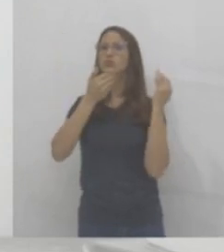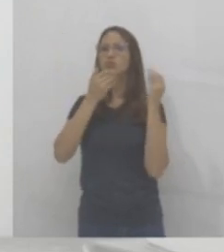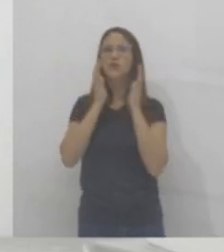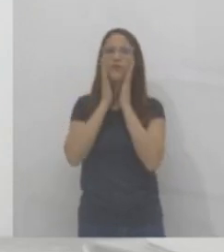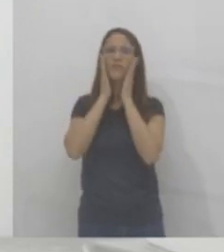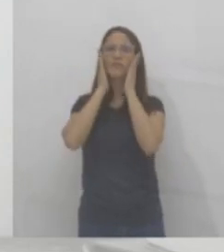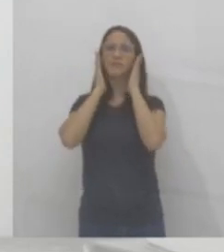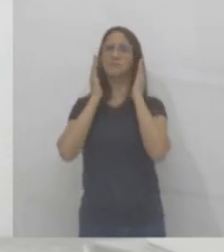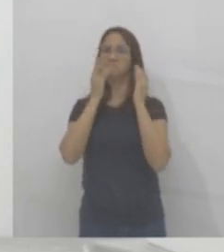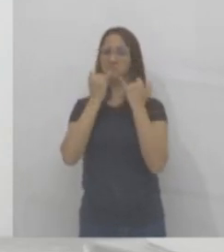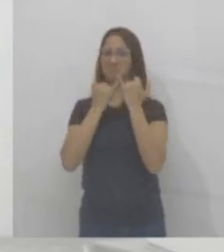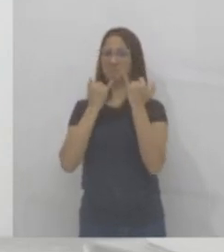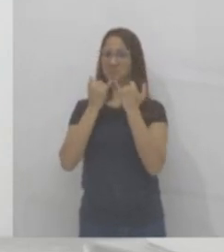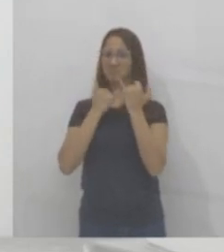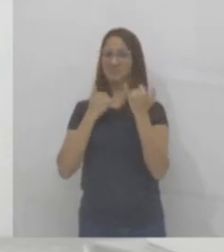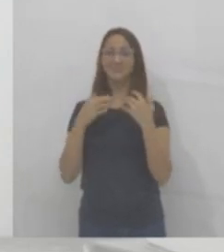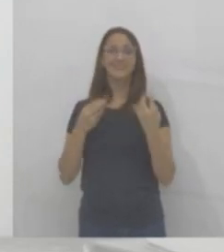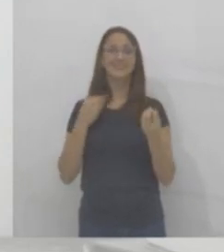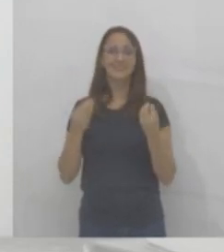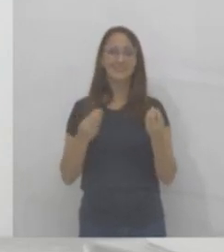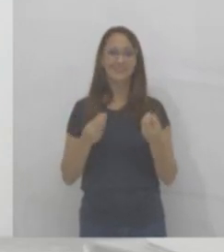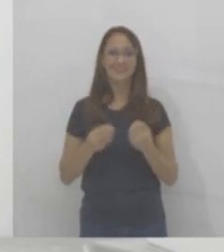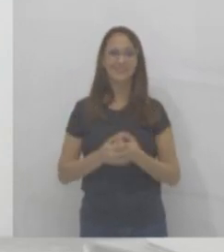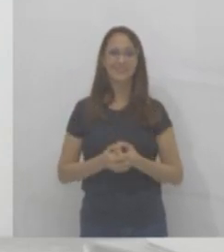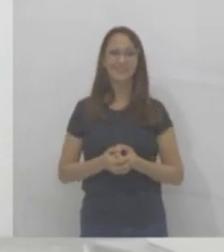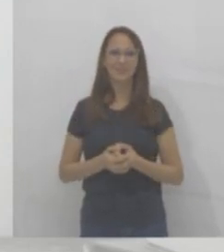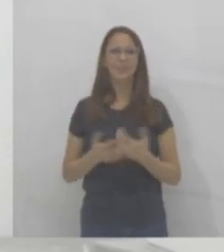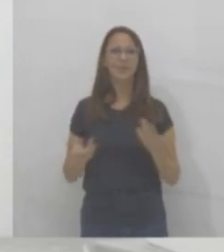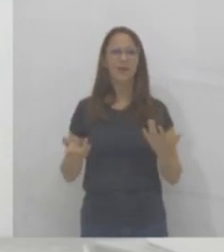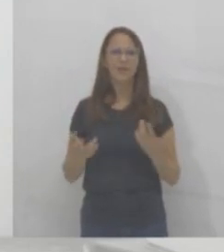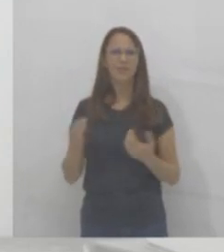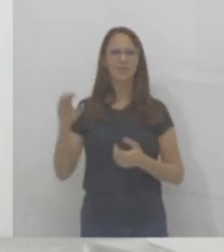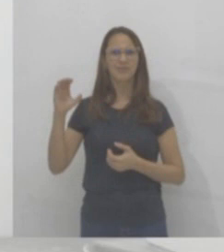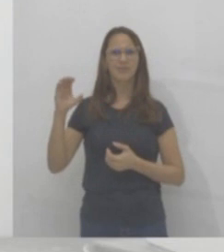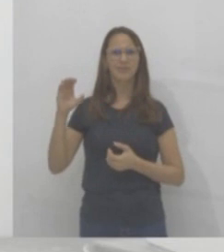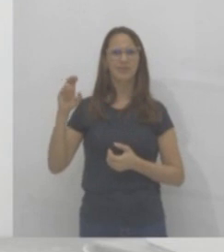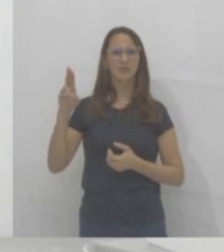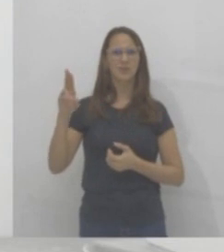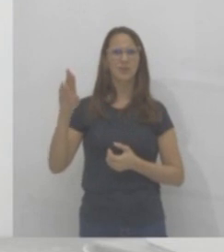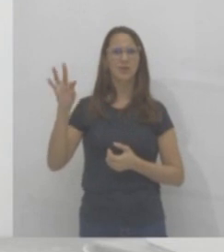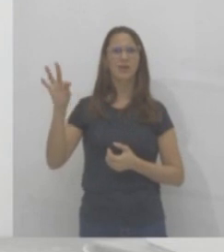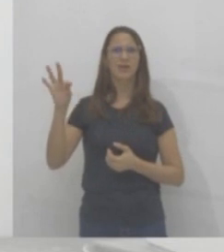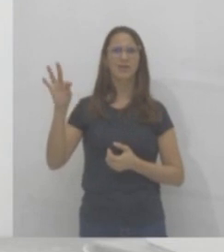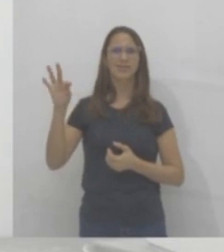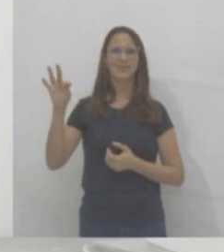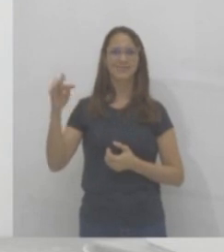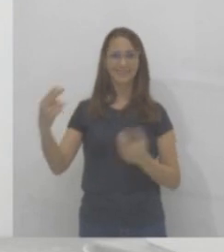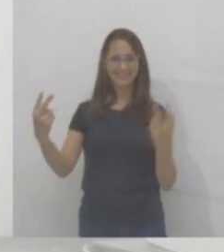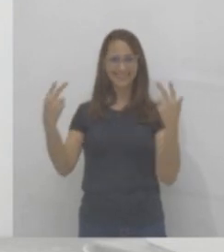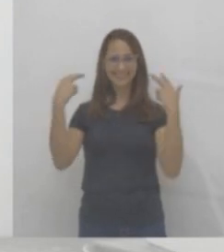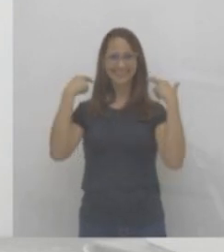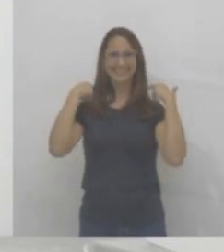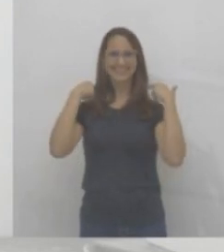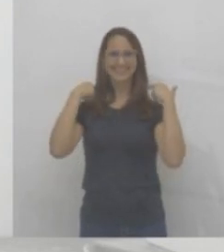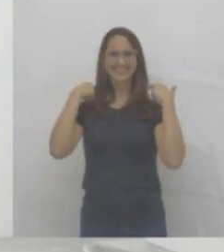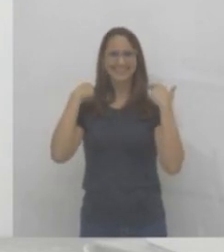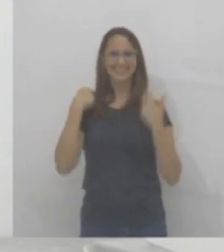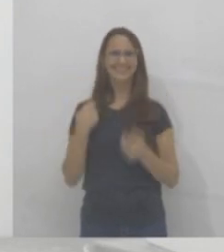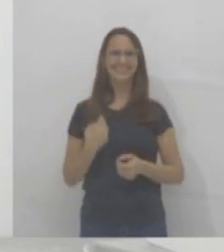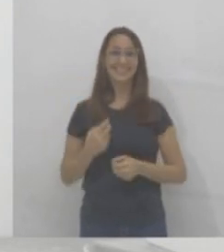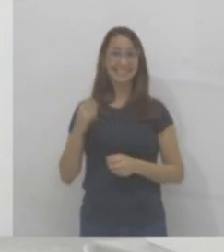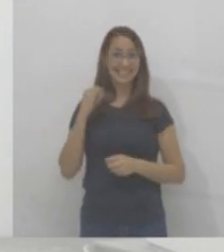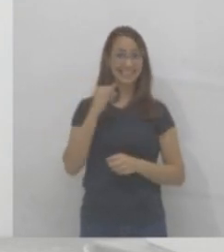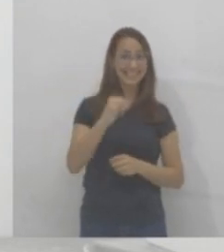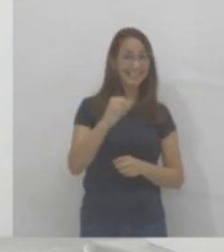tem um verbo aí, né, gente, que é possível. Vamos lá? É o verbo cut. É o verbo cortar. Então, se eu cortar o meu cabelo, eu vou parecer mais jovem. Eu